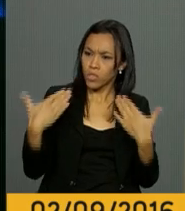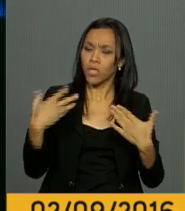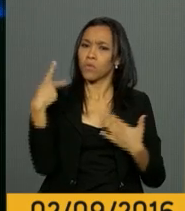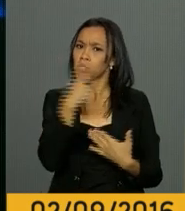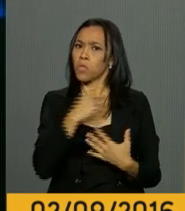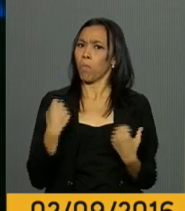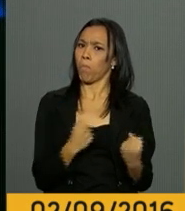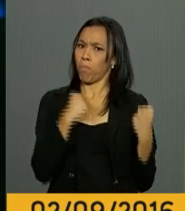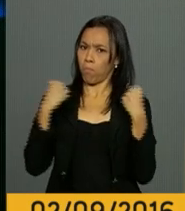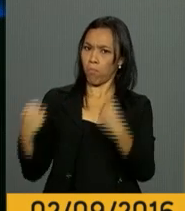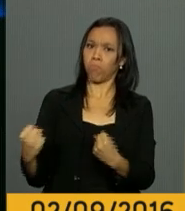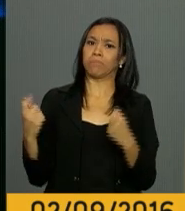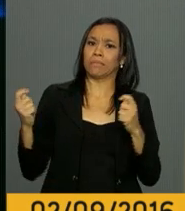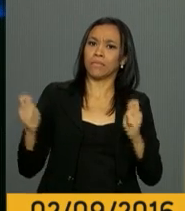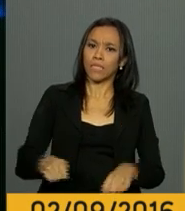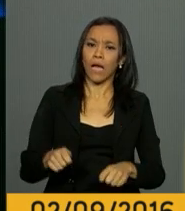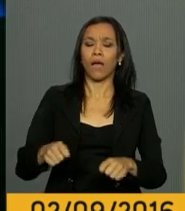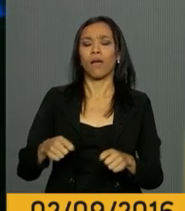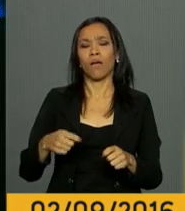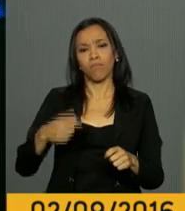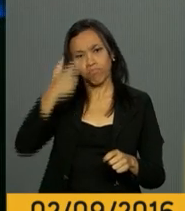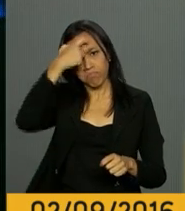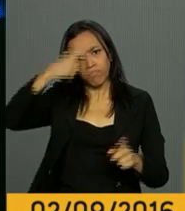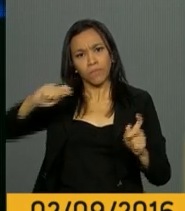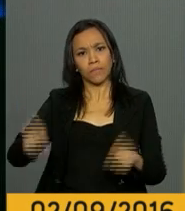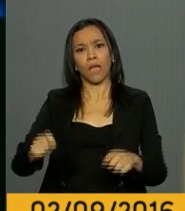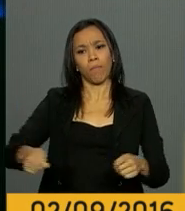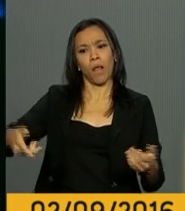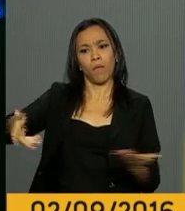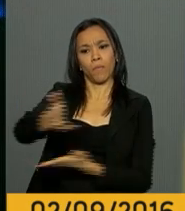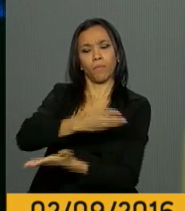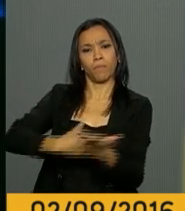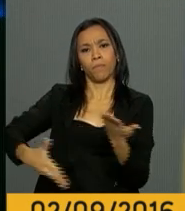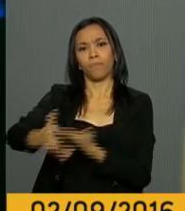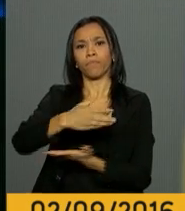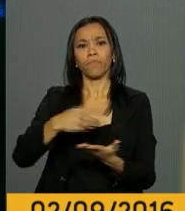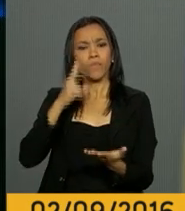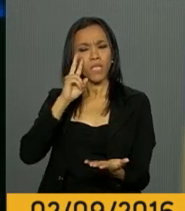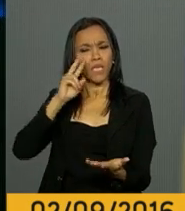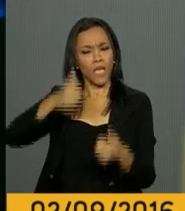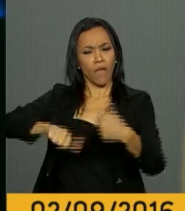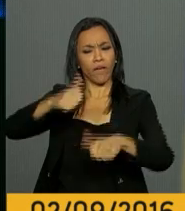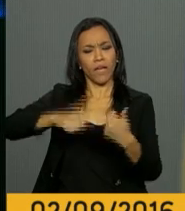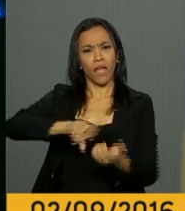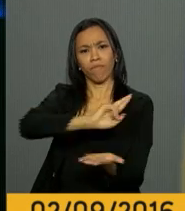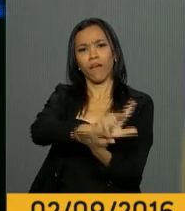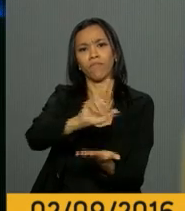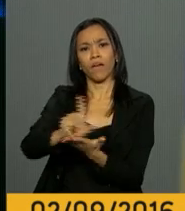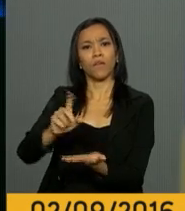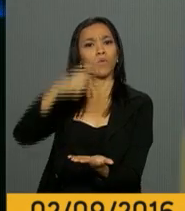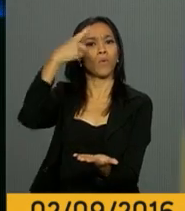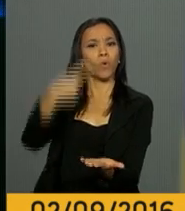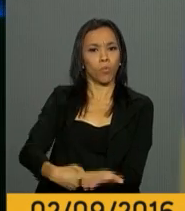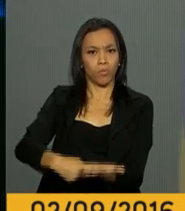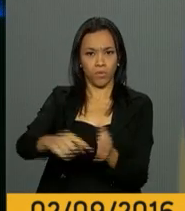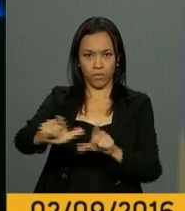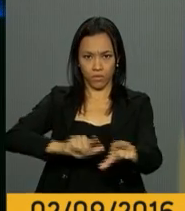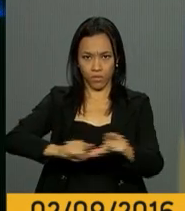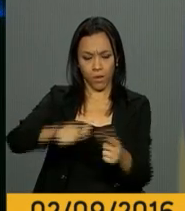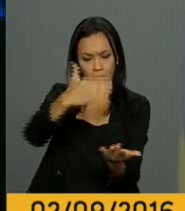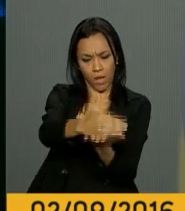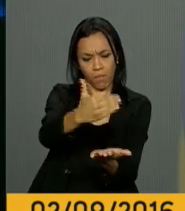capacidade extraordinária, bastando examinar os vários acordos que foram aqui